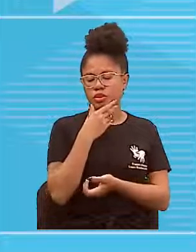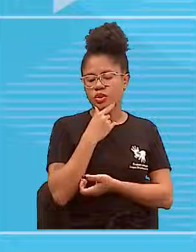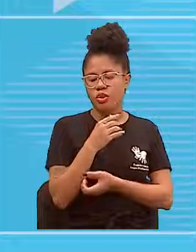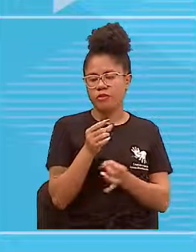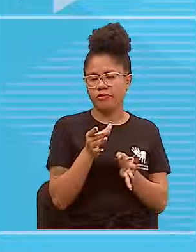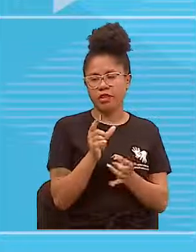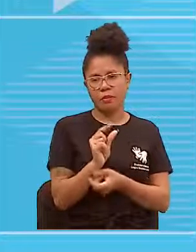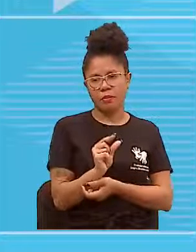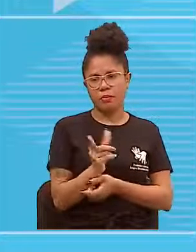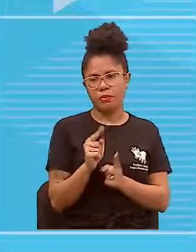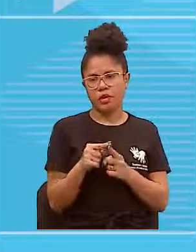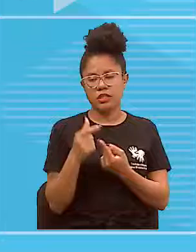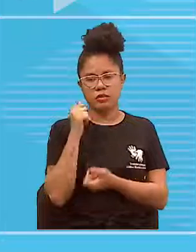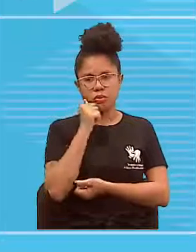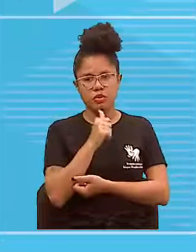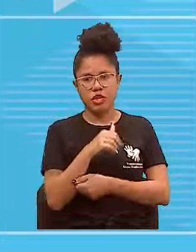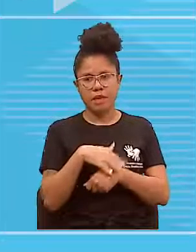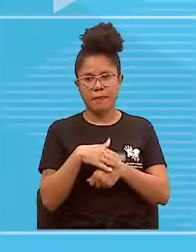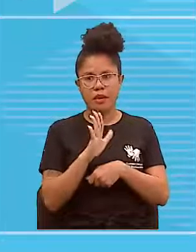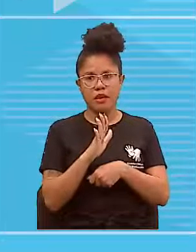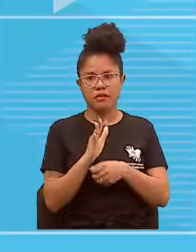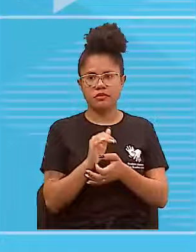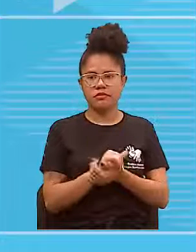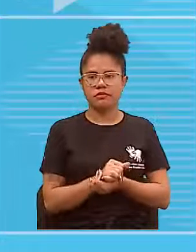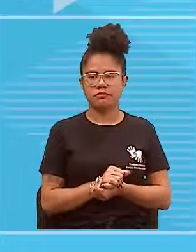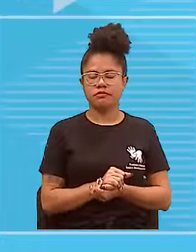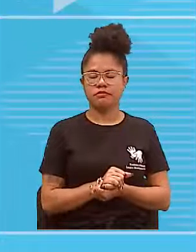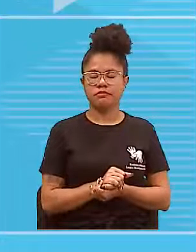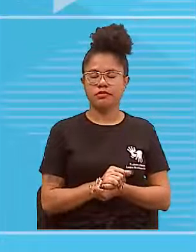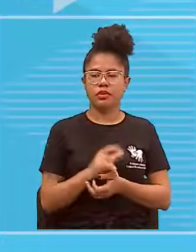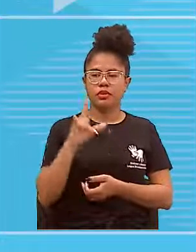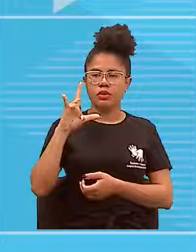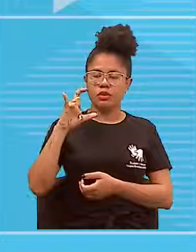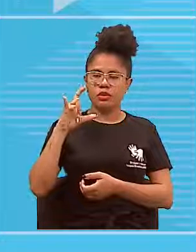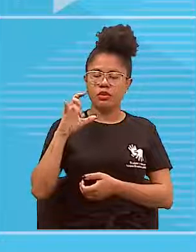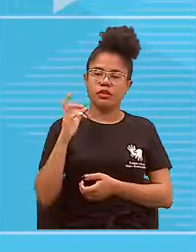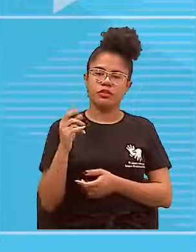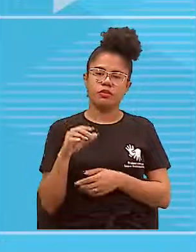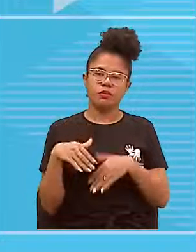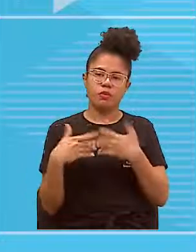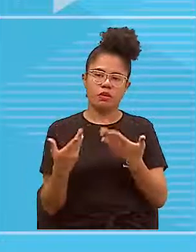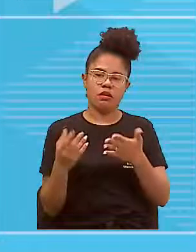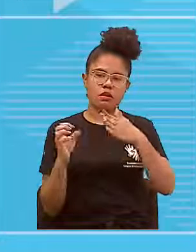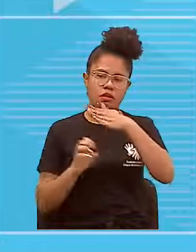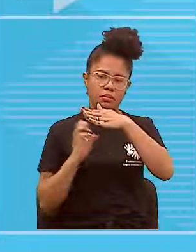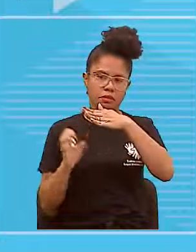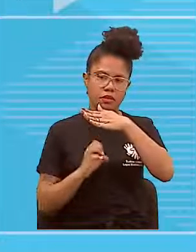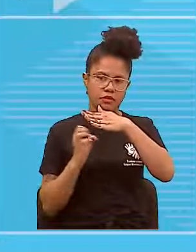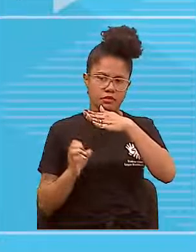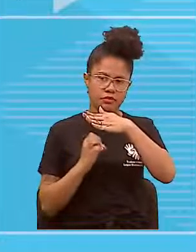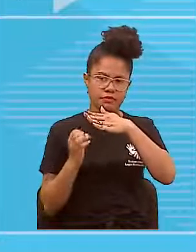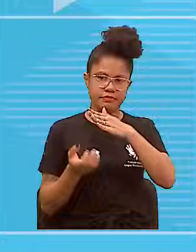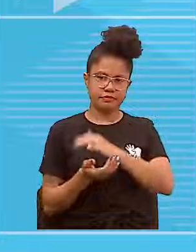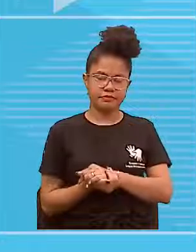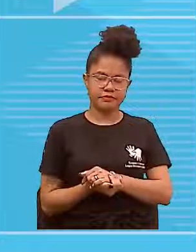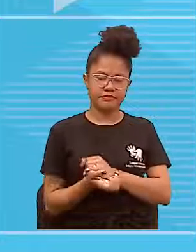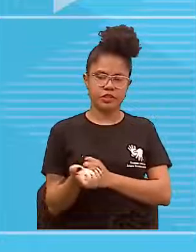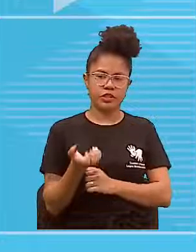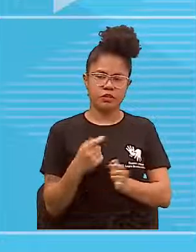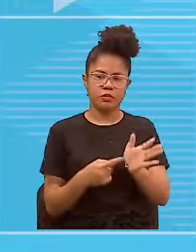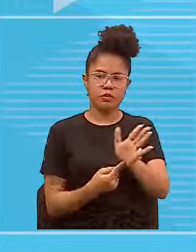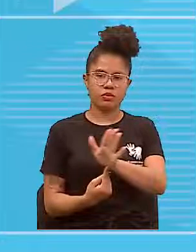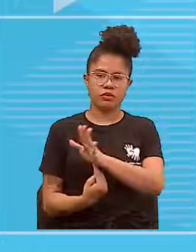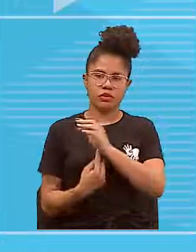Muito mais alto. Uma conta comercial. Então, meus queridos alunos, o que é que eu estou querendo mostrar na prática?